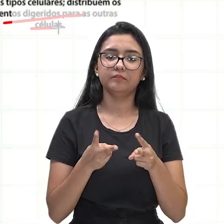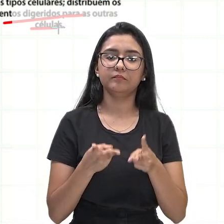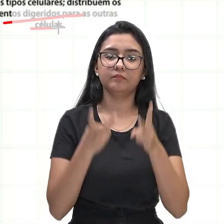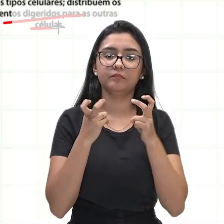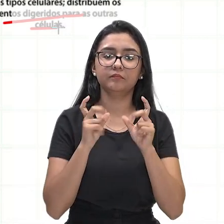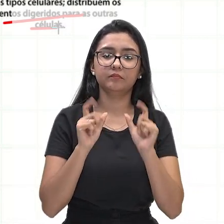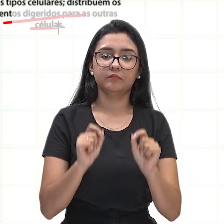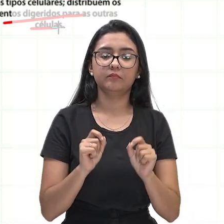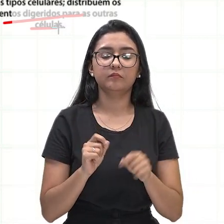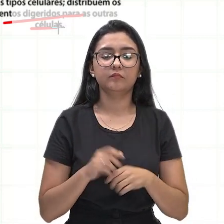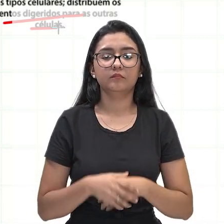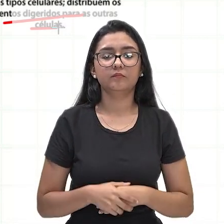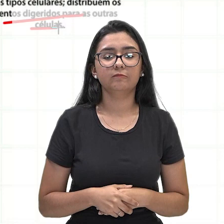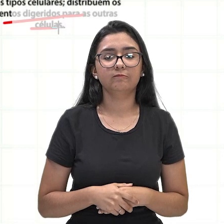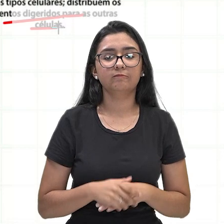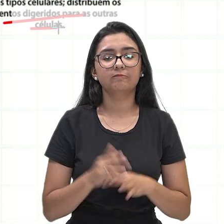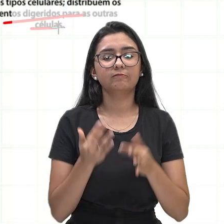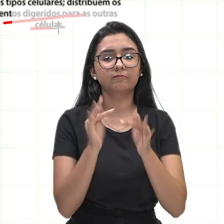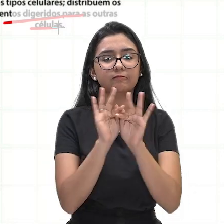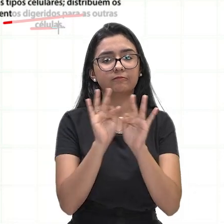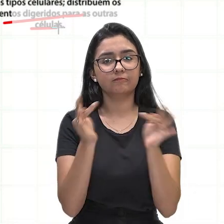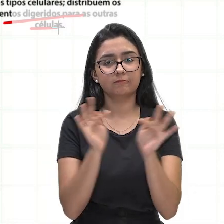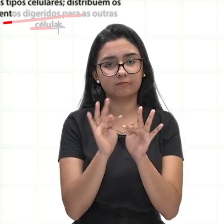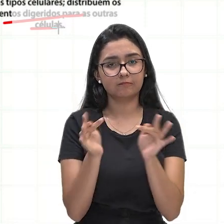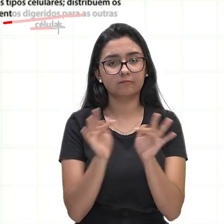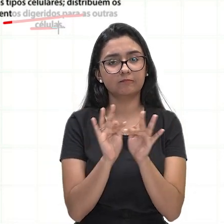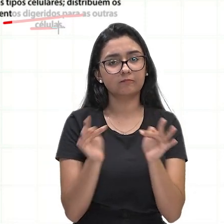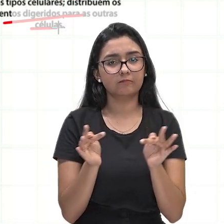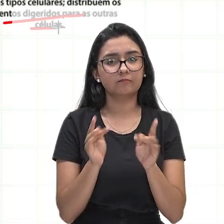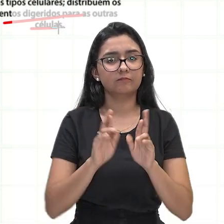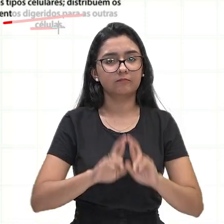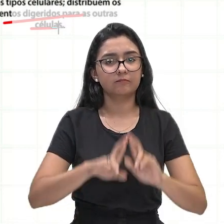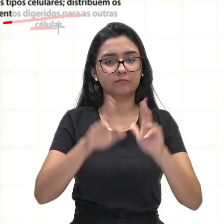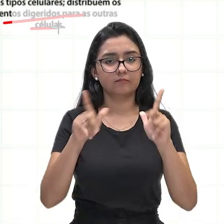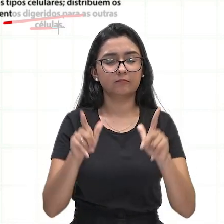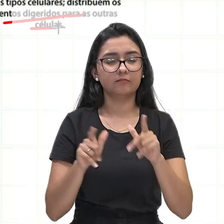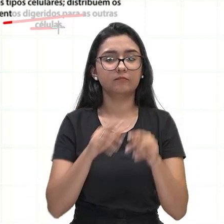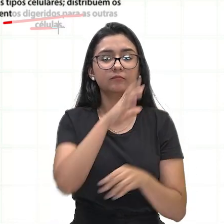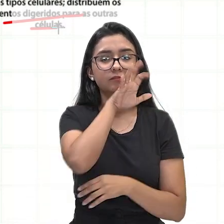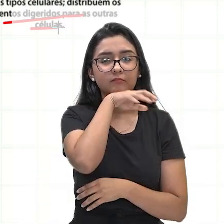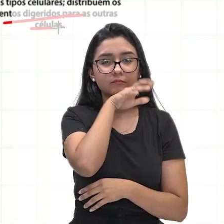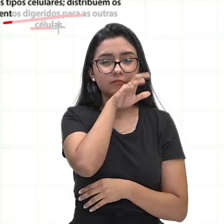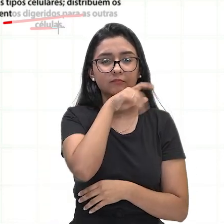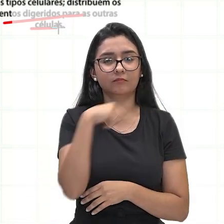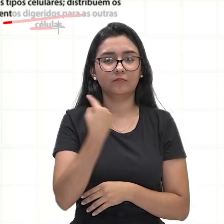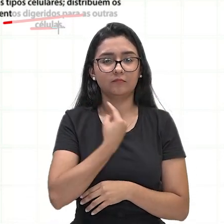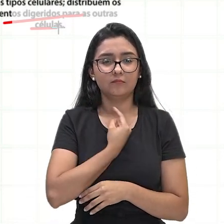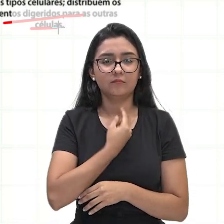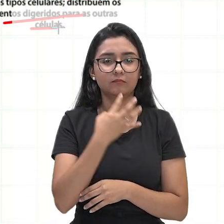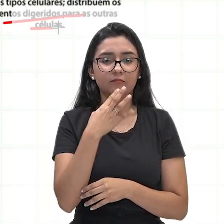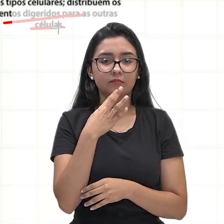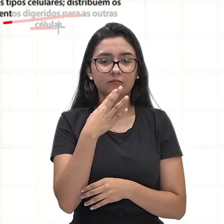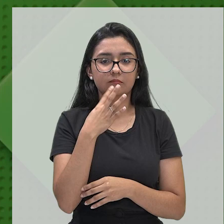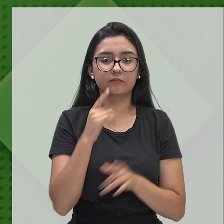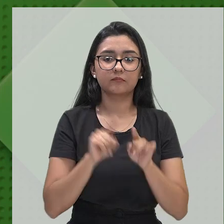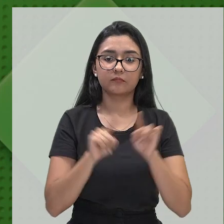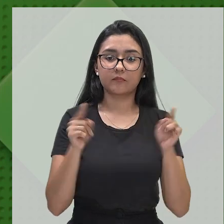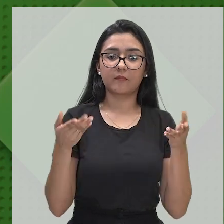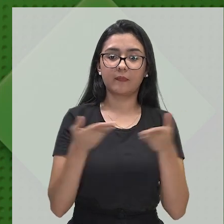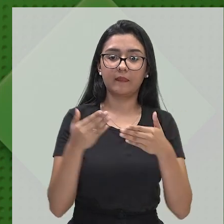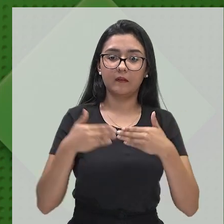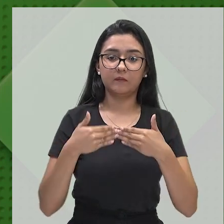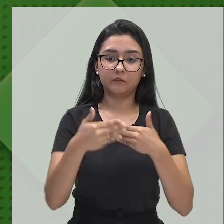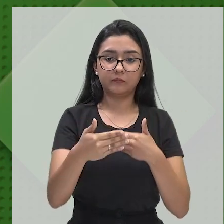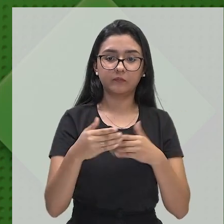aí que é um organismo muito simples, né, bem diferente dos animais que a gente está acostumado a ver. Mas a gente